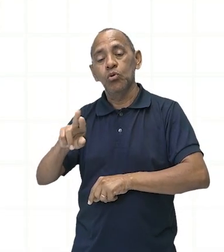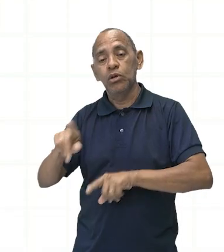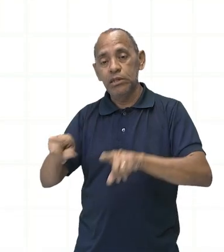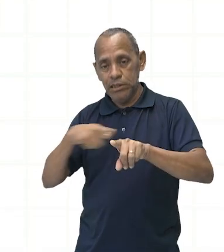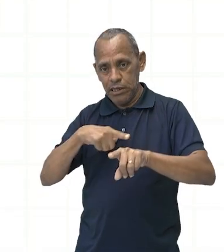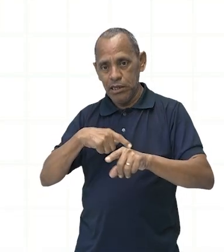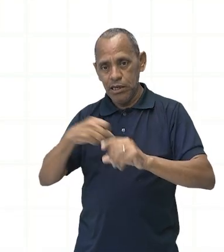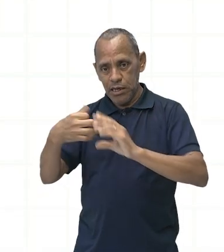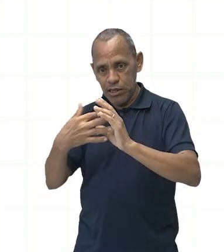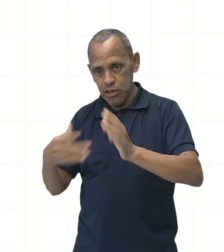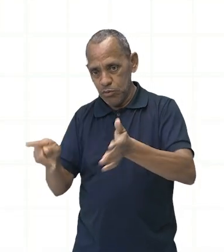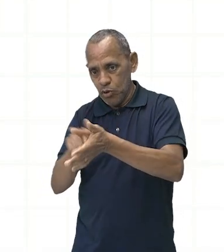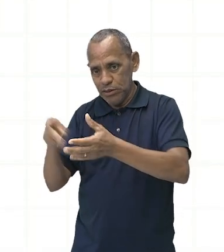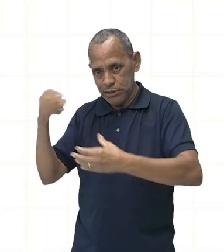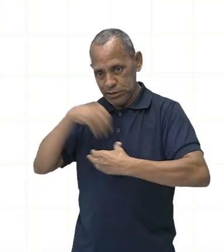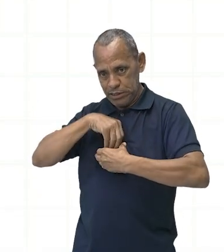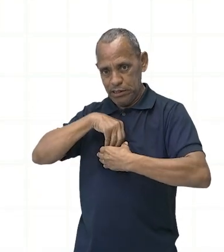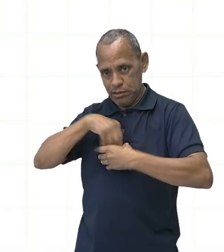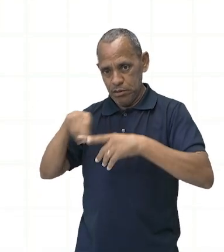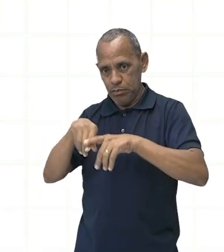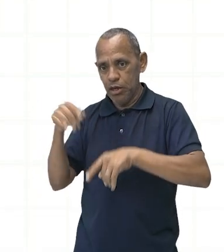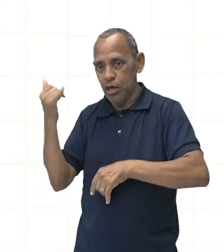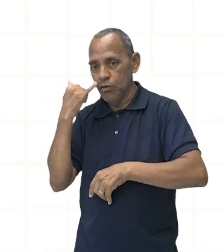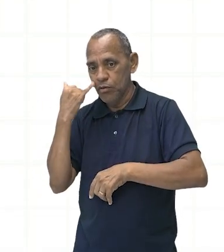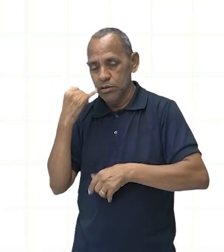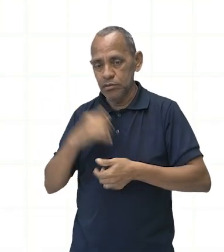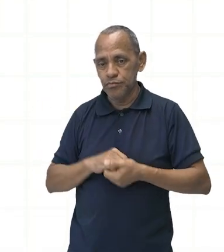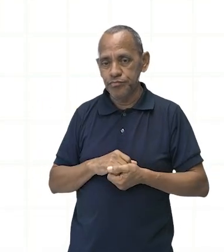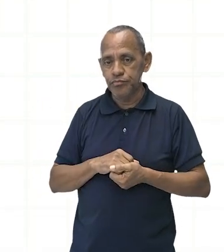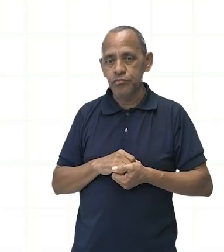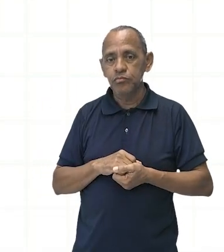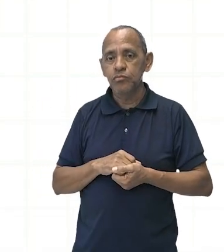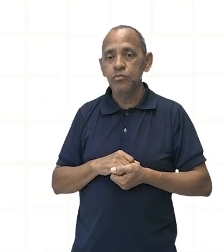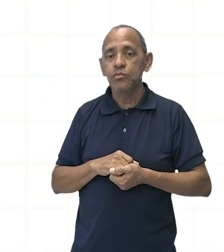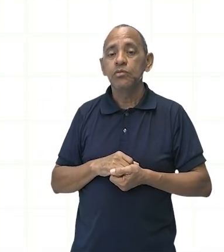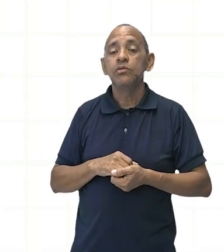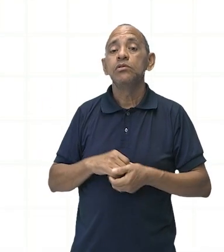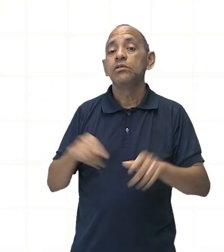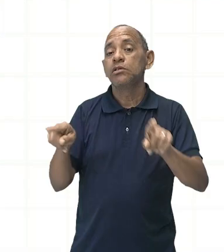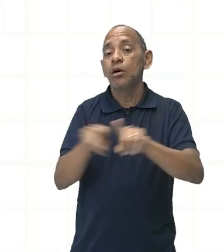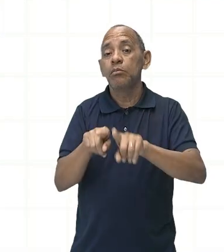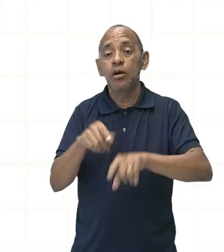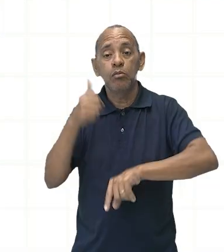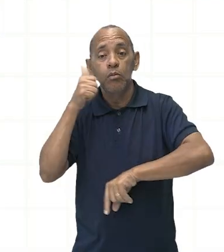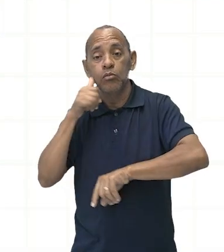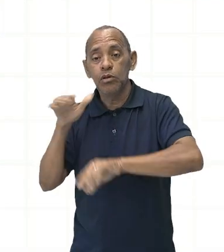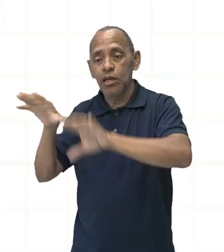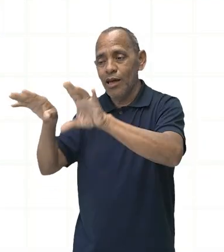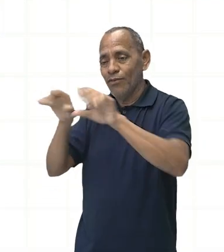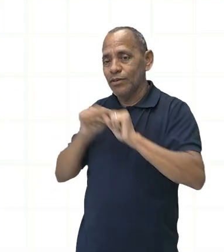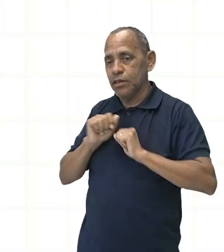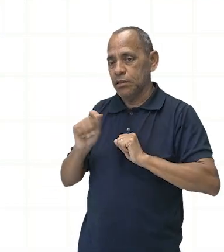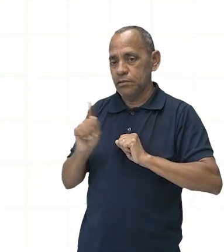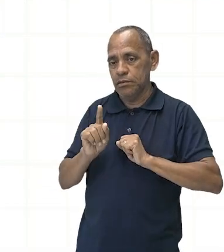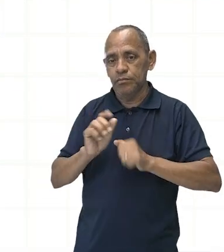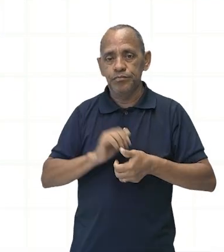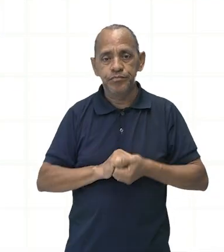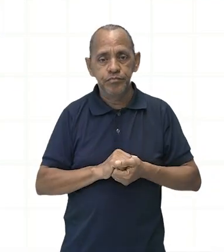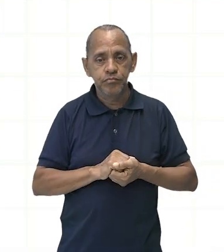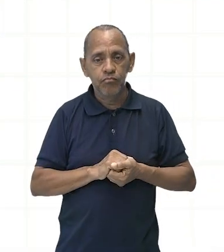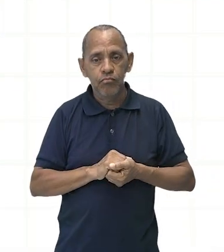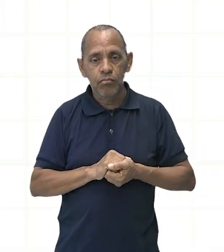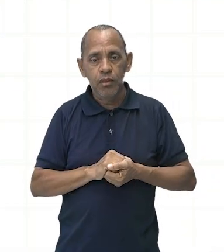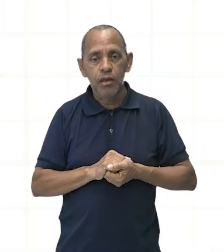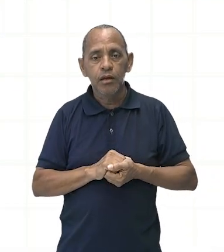genético a informação para ela. Se atentem a isso. E temos uma mulher não afetada. No